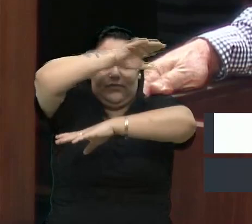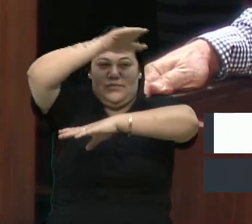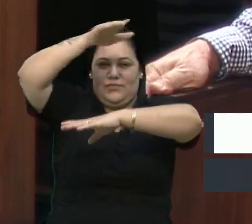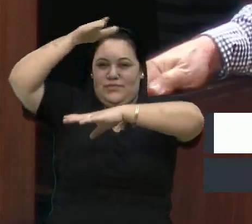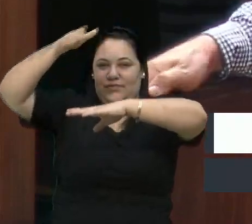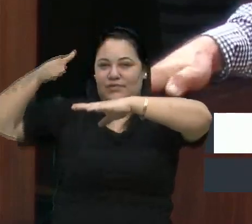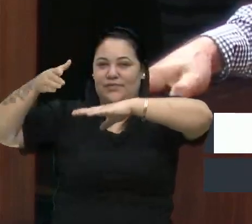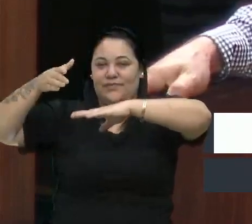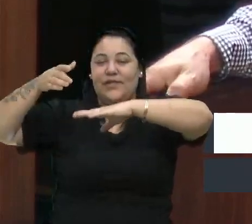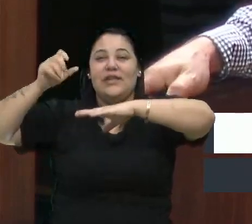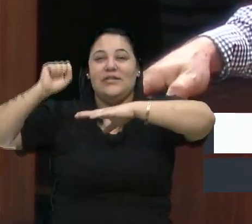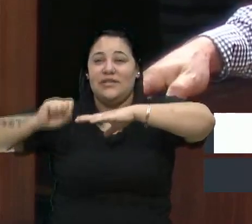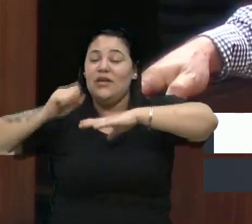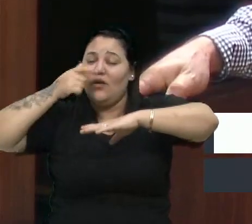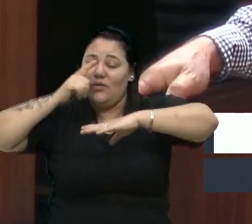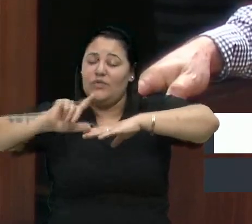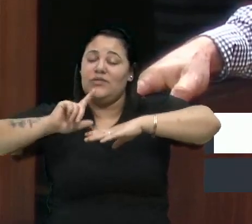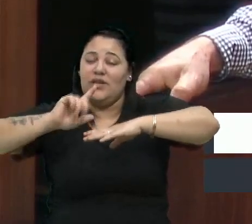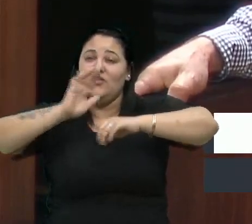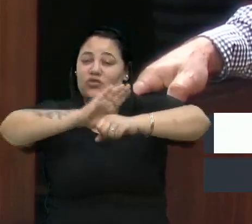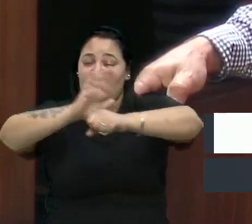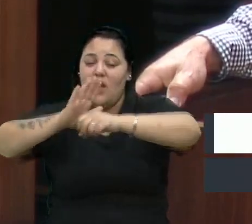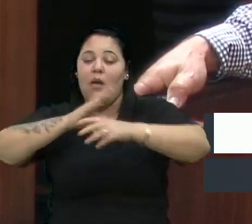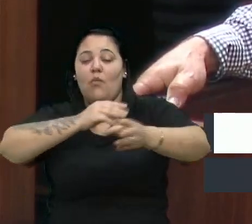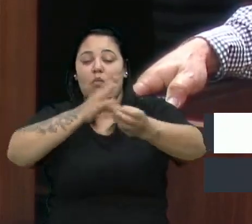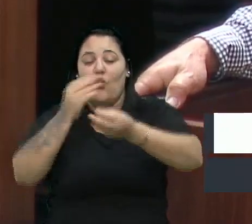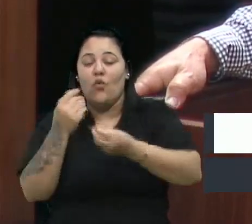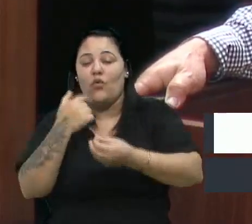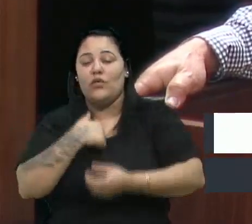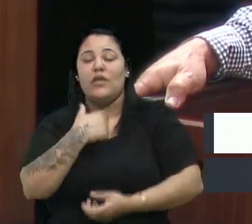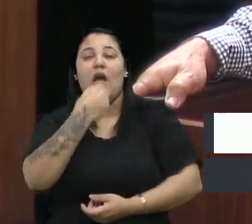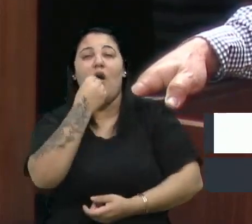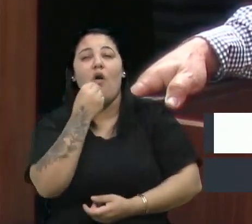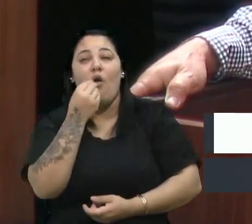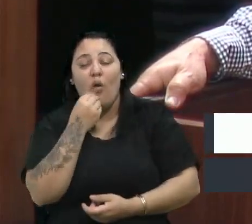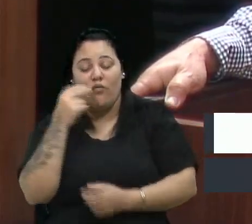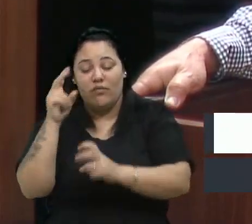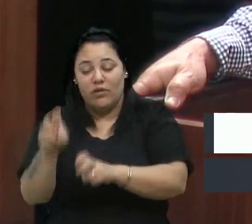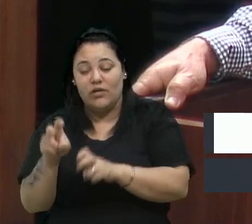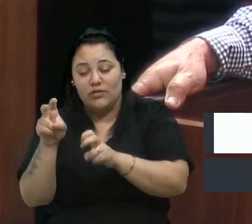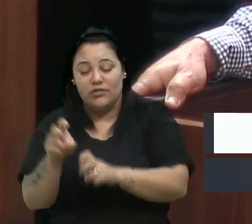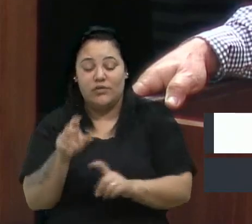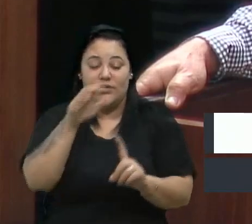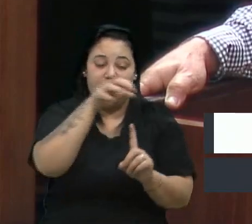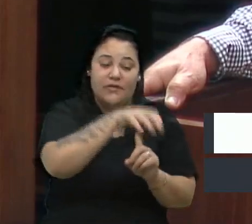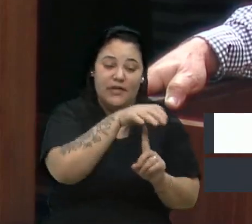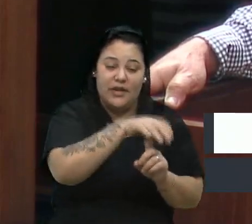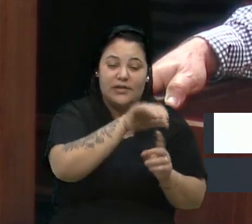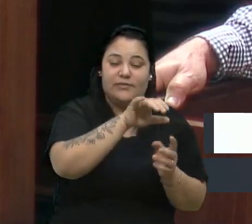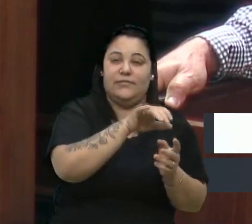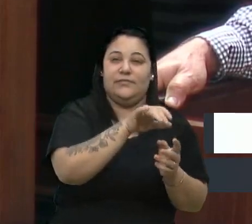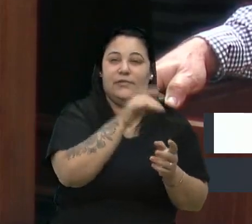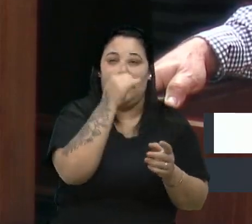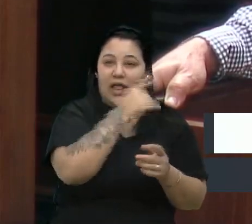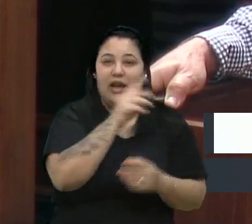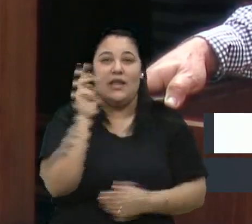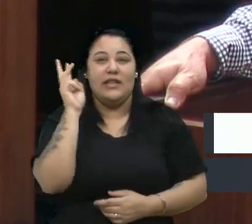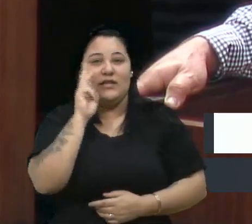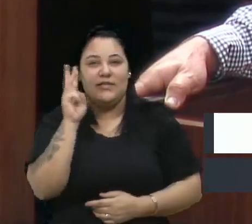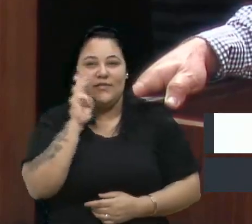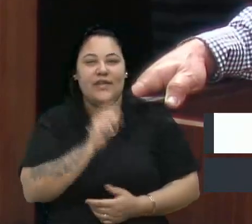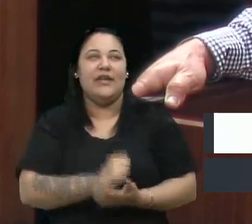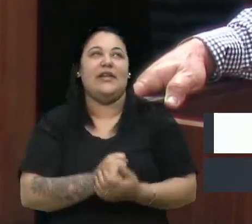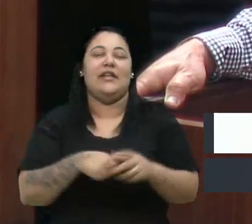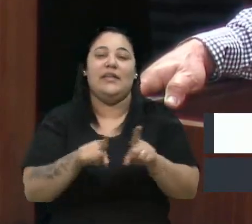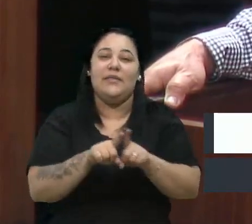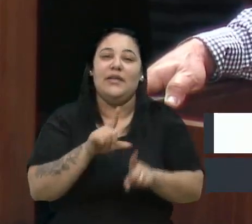uma conquista conjunta, e claro que os agricultores nas feiras, enfim, ali na terça-feira, mas no sábado,